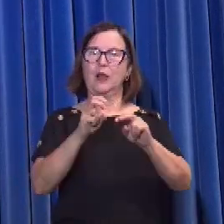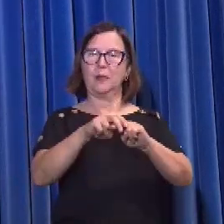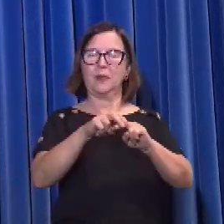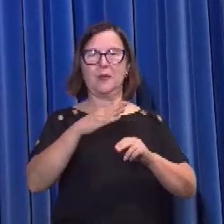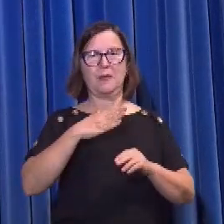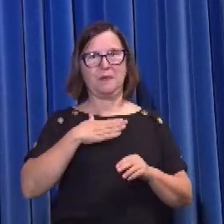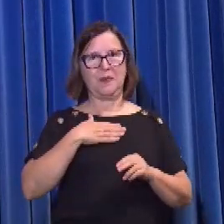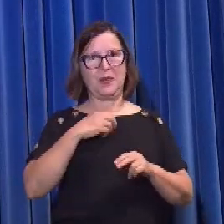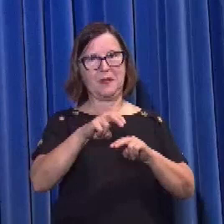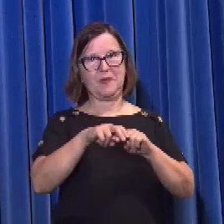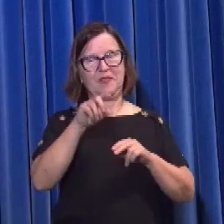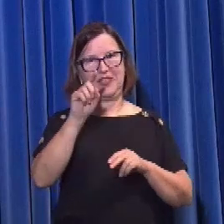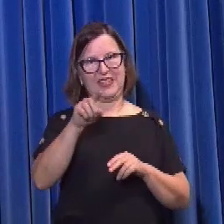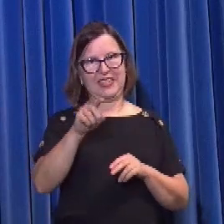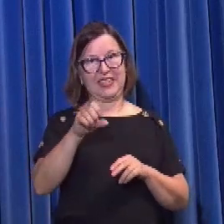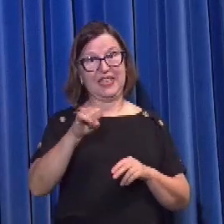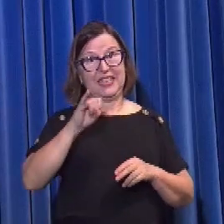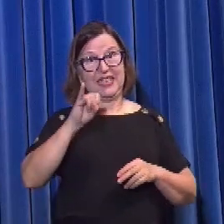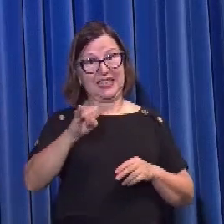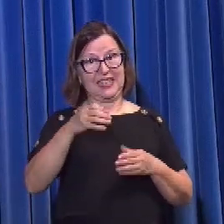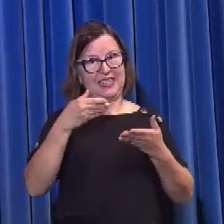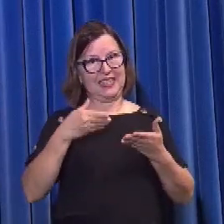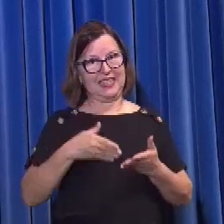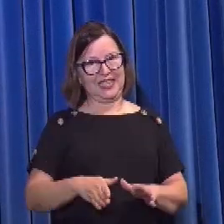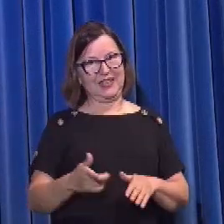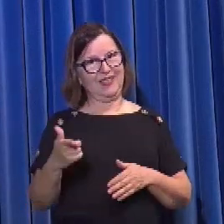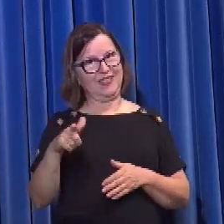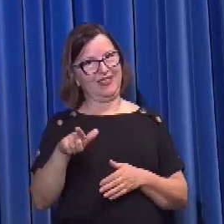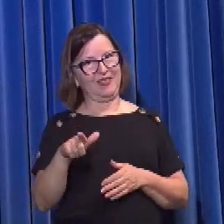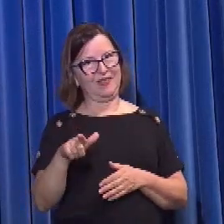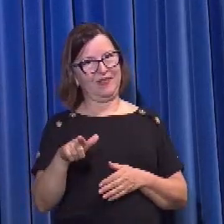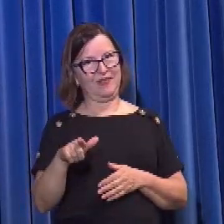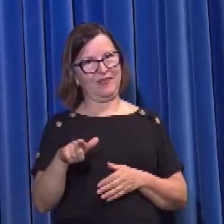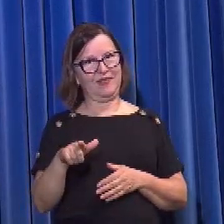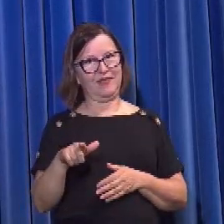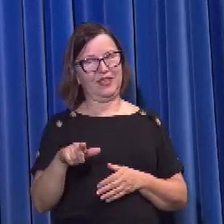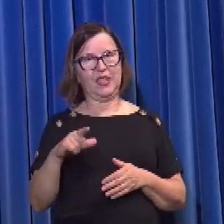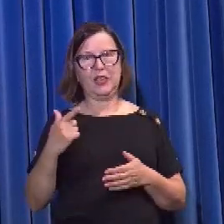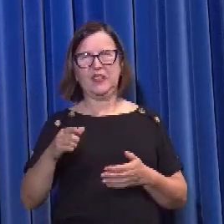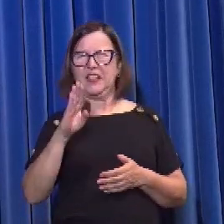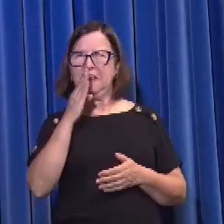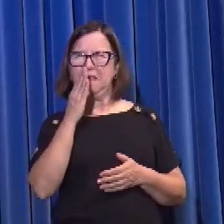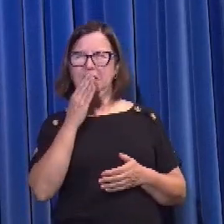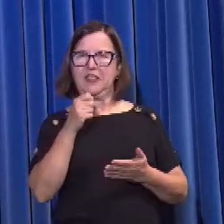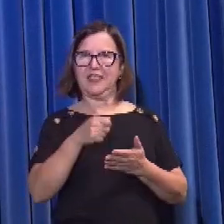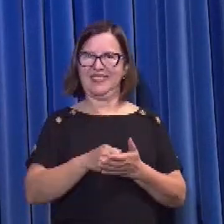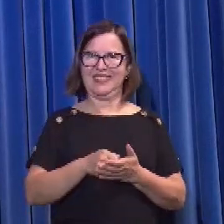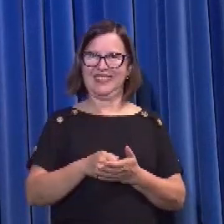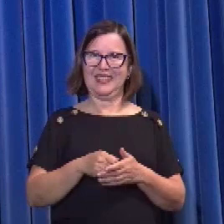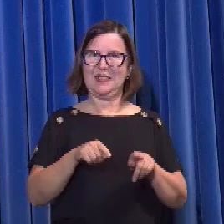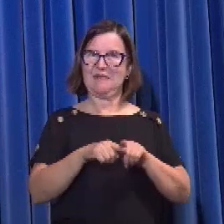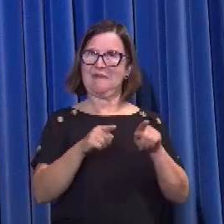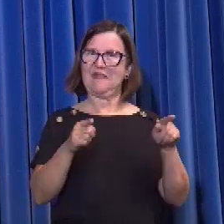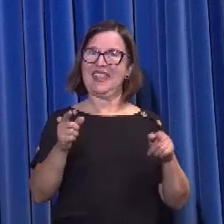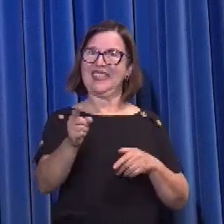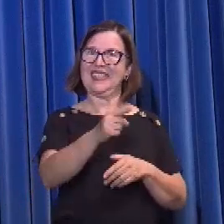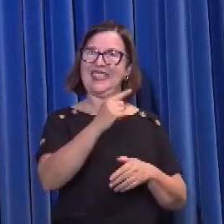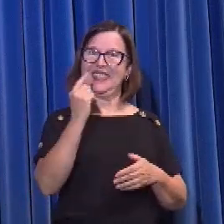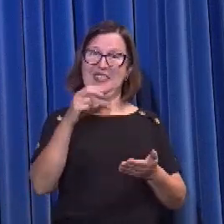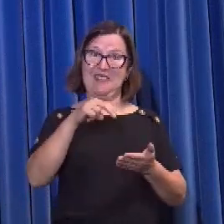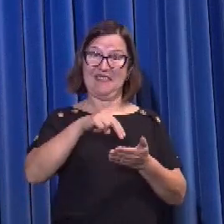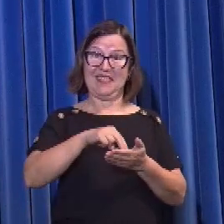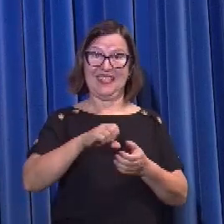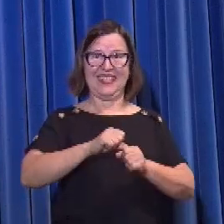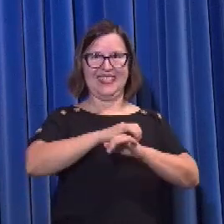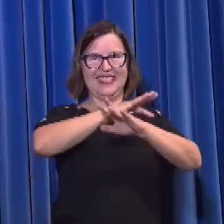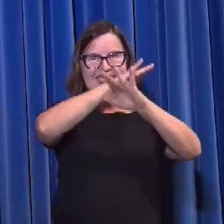nascido de novo. Não existem falsas garantias aqui, mas nós vamos perseverar. Vamos glorificar